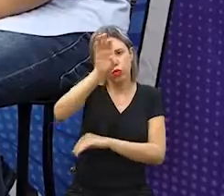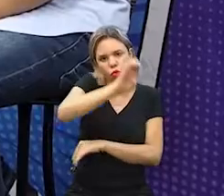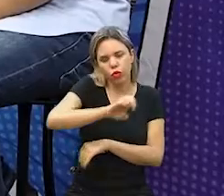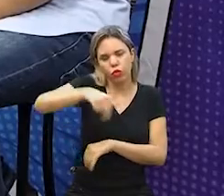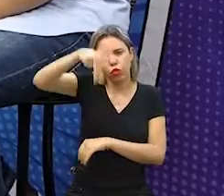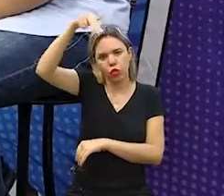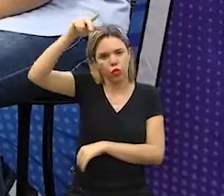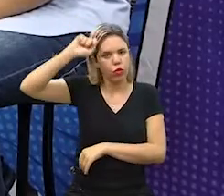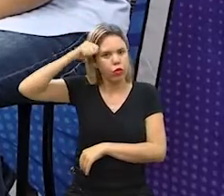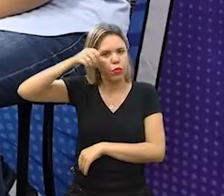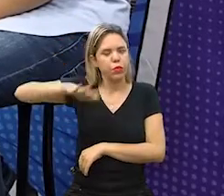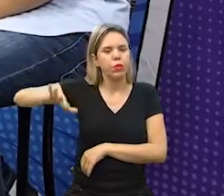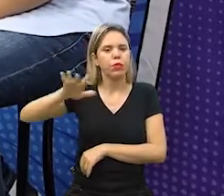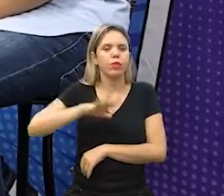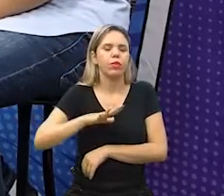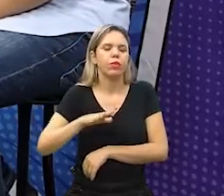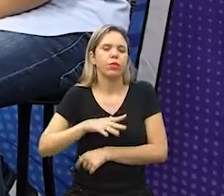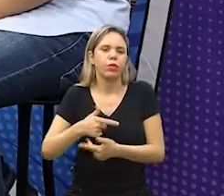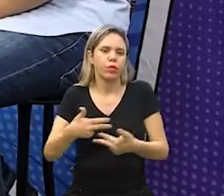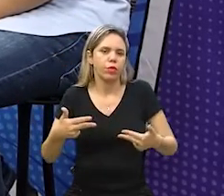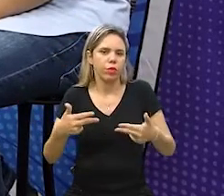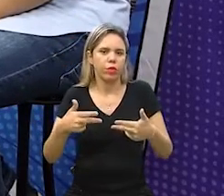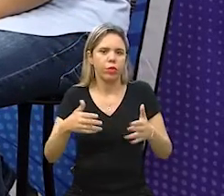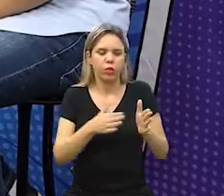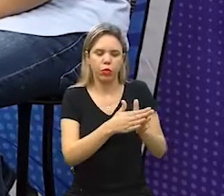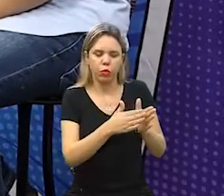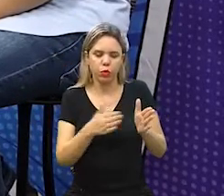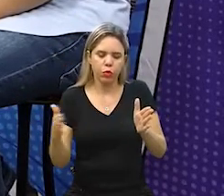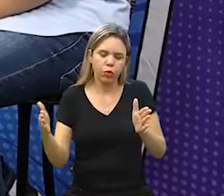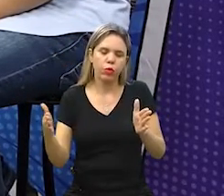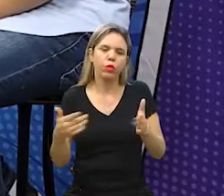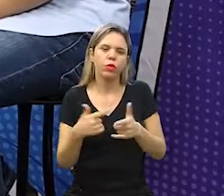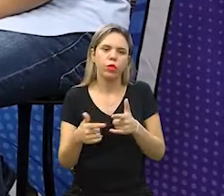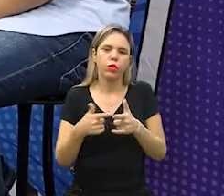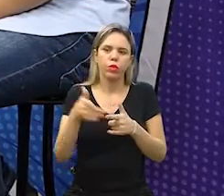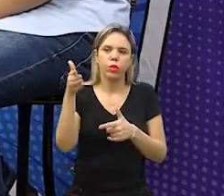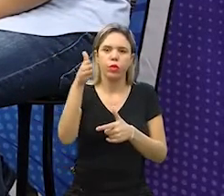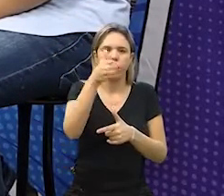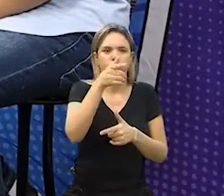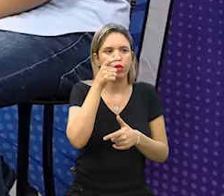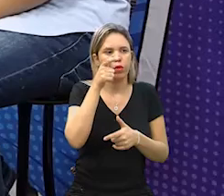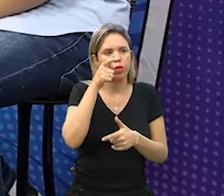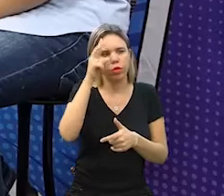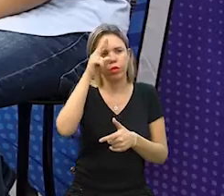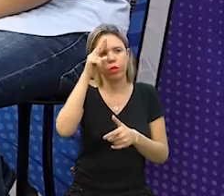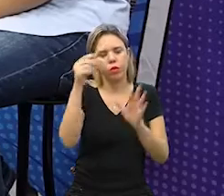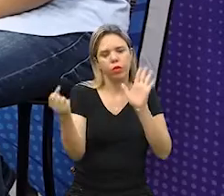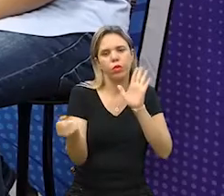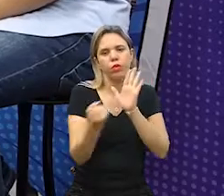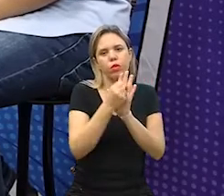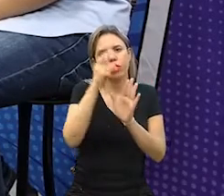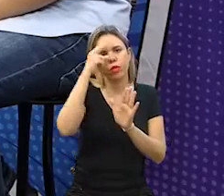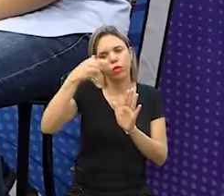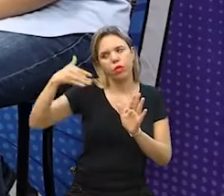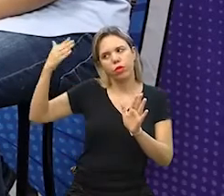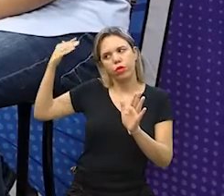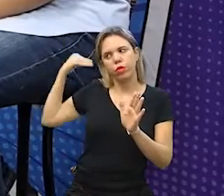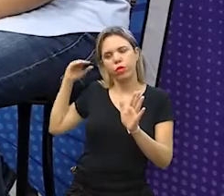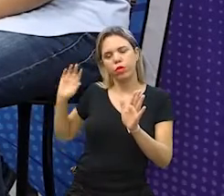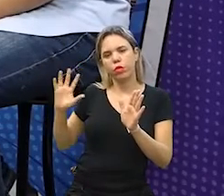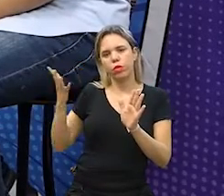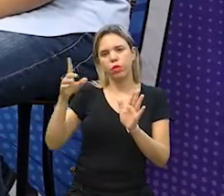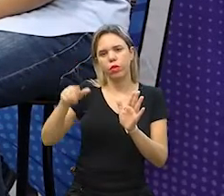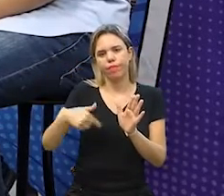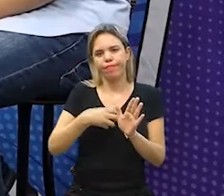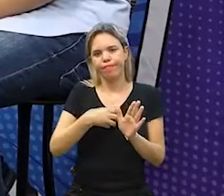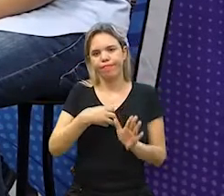África. Então, Istambul tem ruínas de todos esses períodos, né? Por onde você passa, você tem um lembrete de histórias passadas.